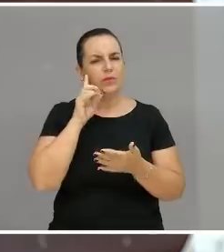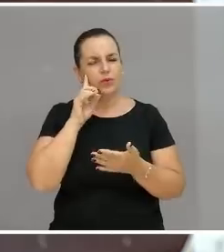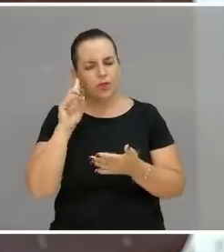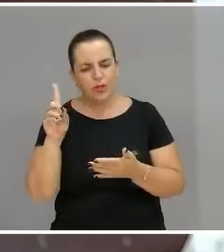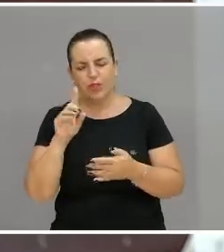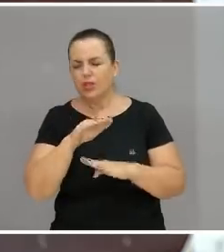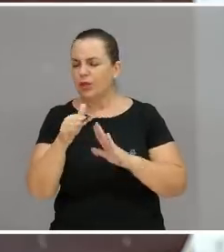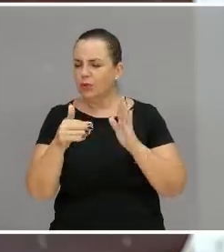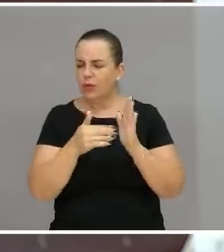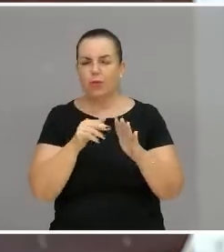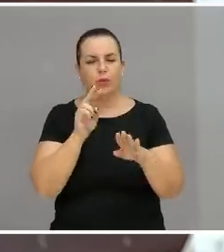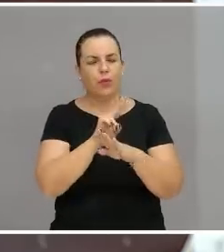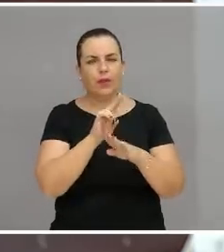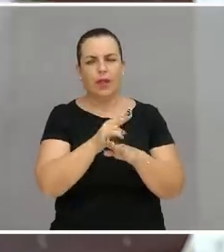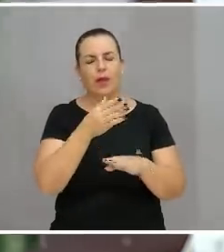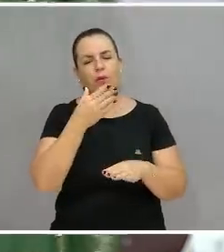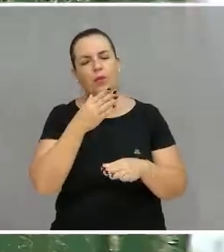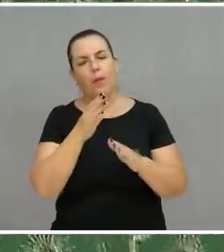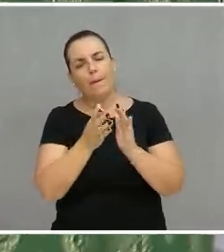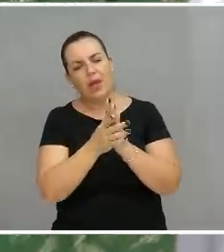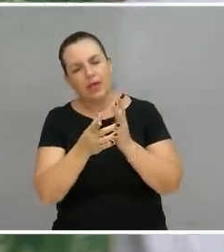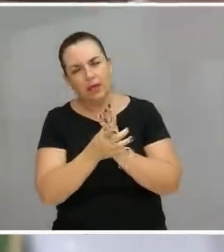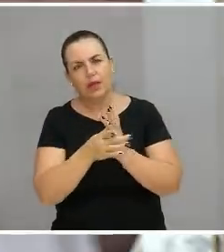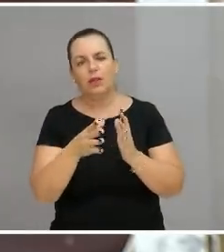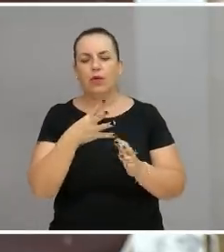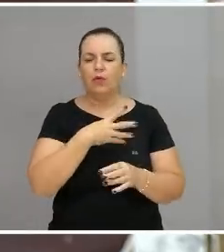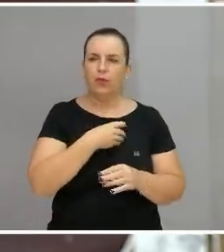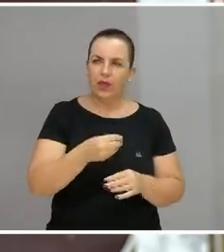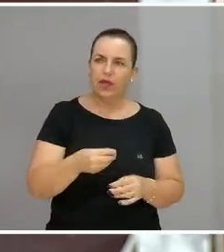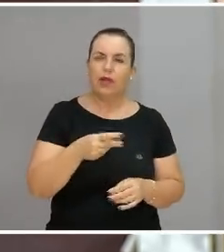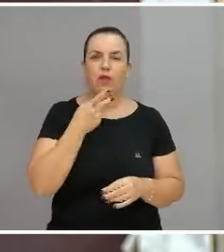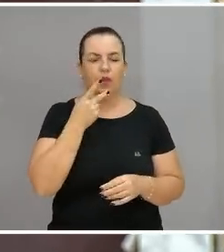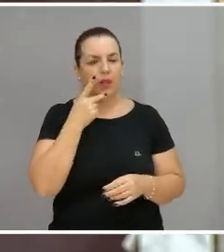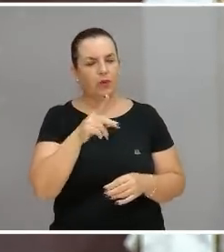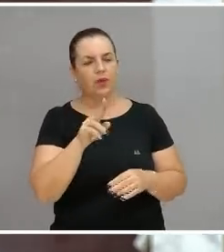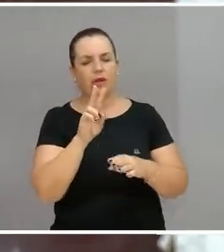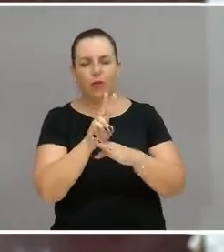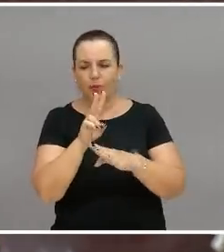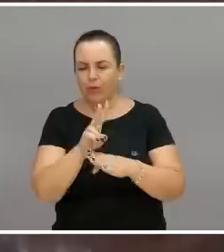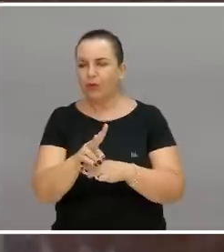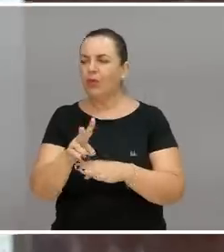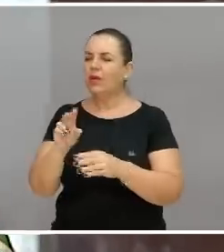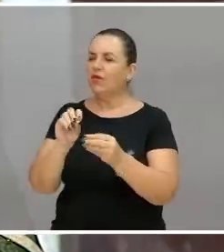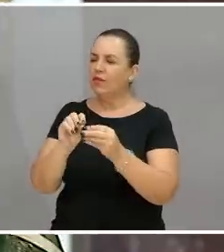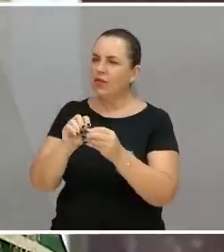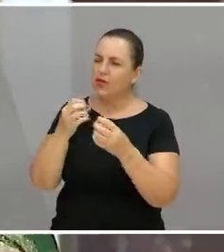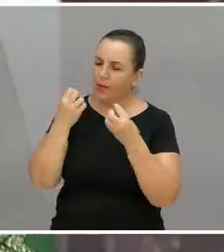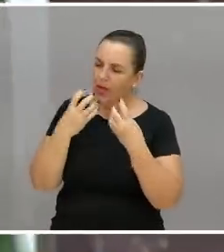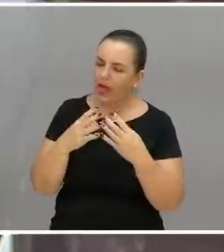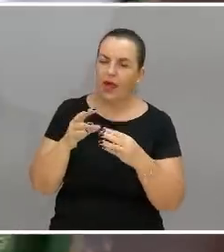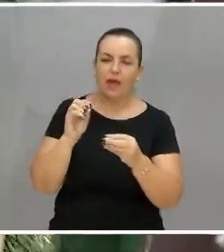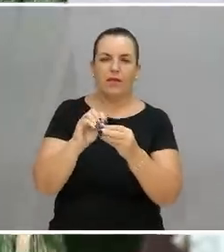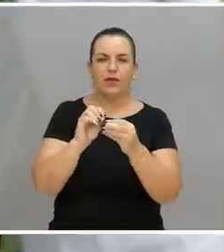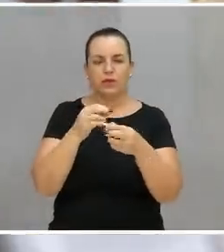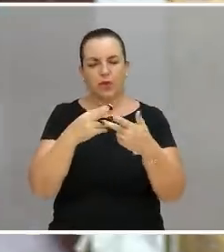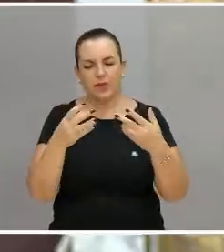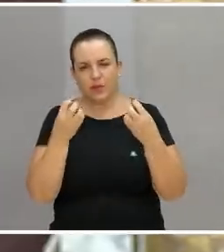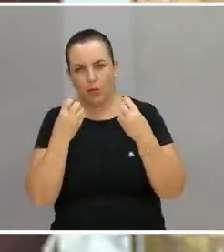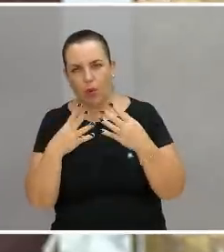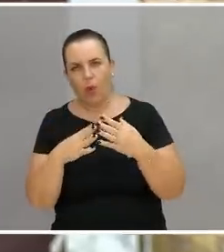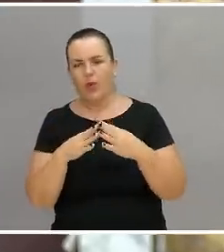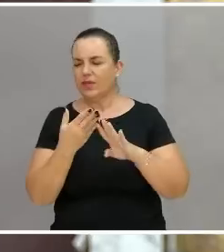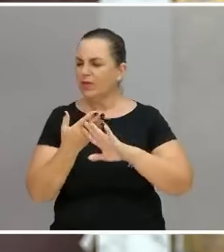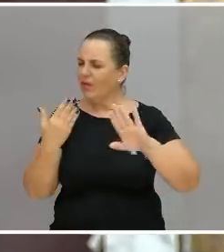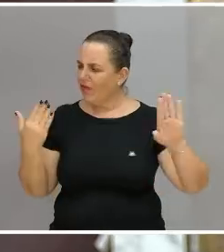dos seus filhos, recomendando para que não tome o mau caminho, para que sigam o caminho do bem, para que não se afaste